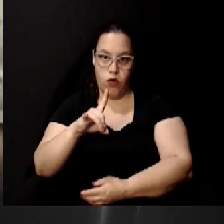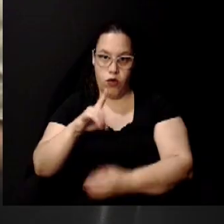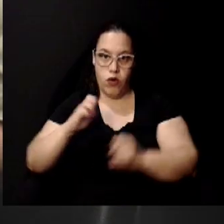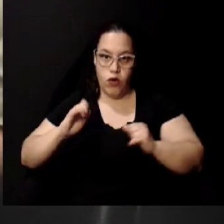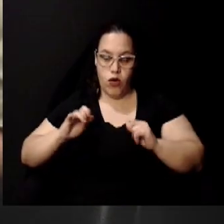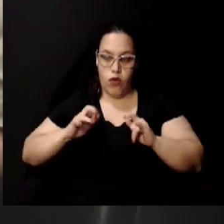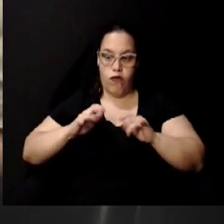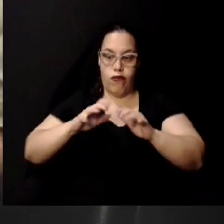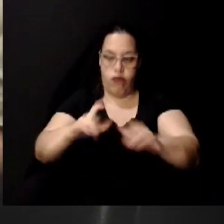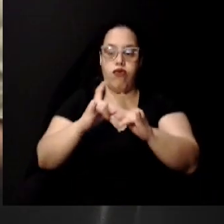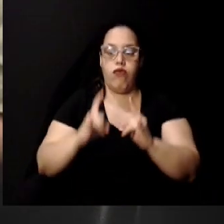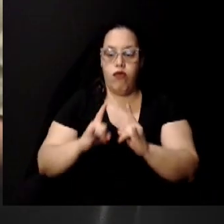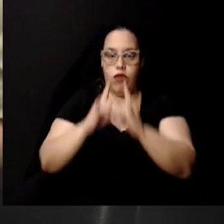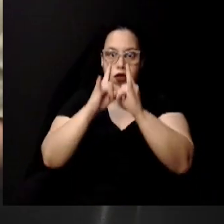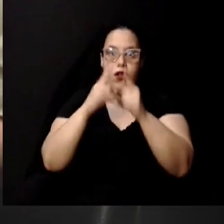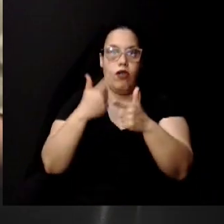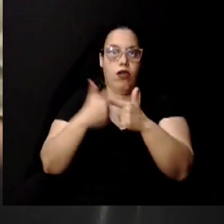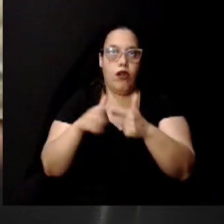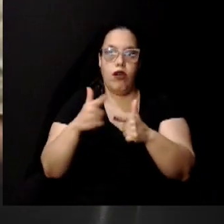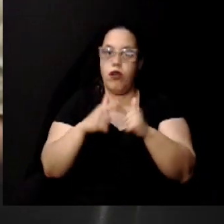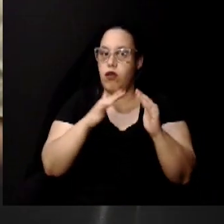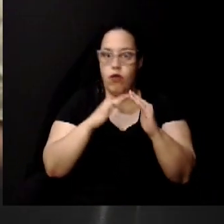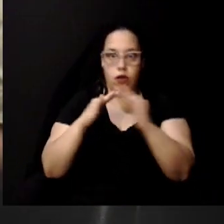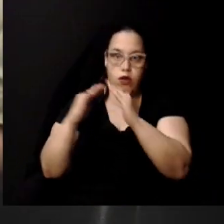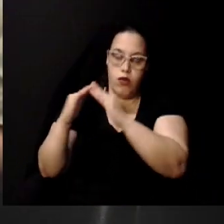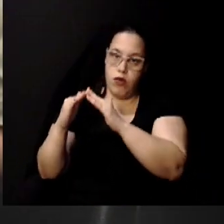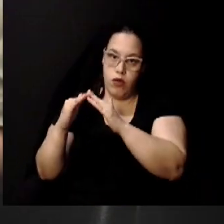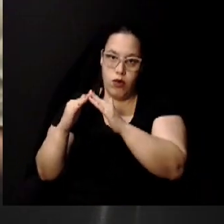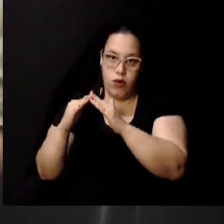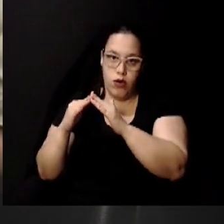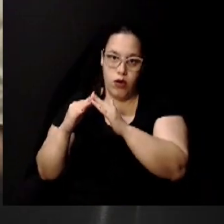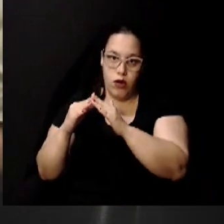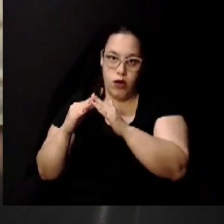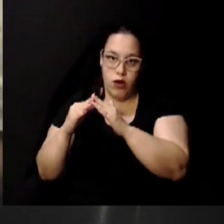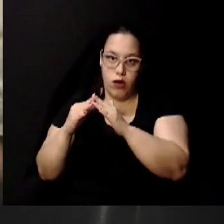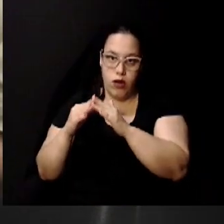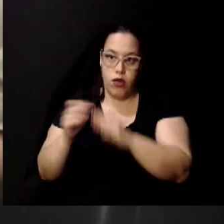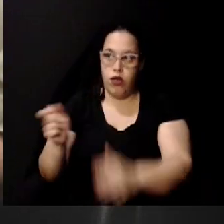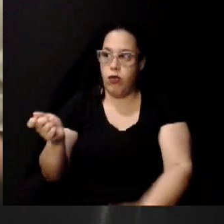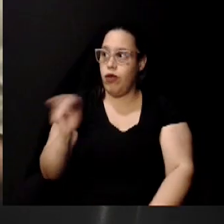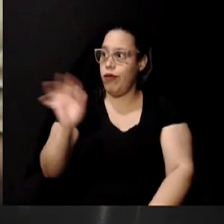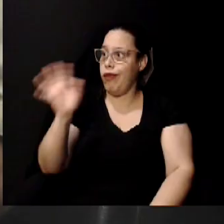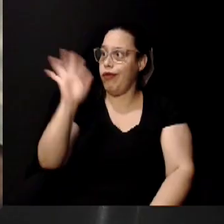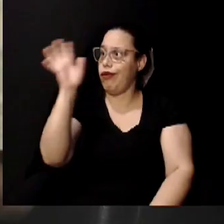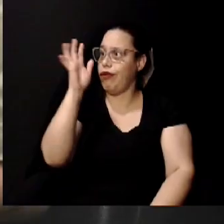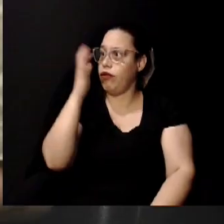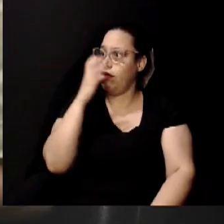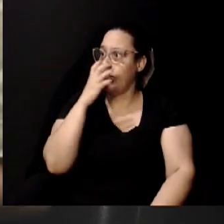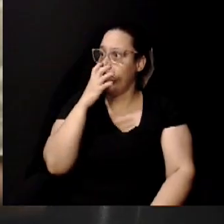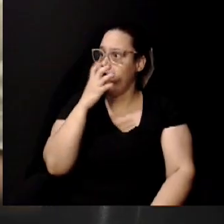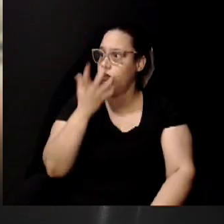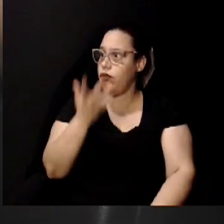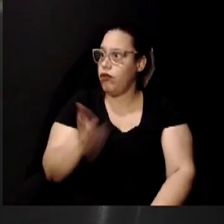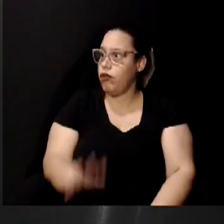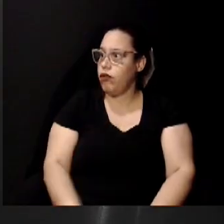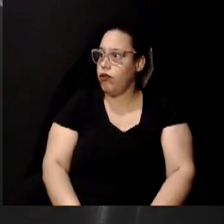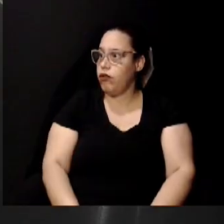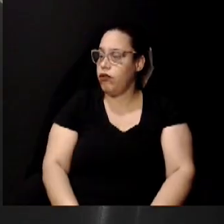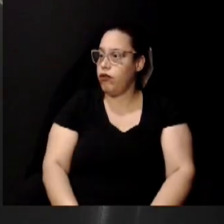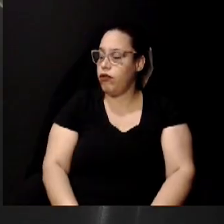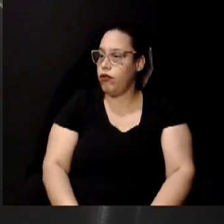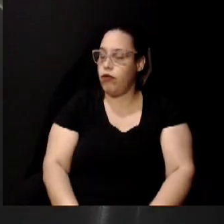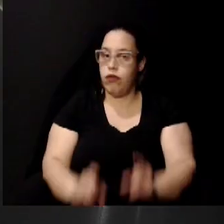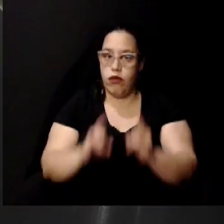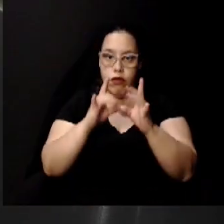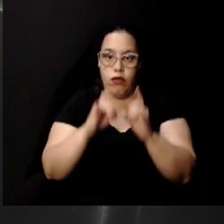Não resolve o problema da moradia, porque a moradia está cada vez mais cara. Muitos empreendimentos deixam as pessoas aí, como está acontecendo